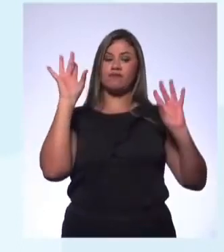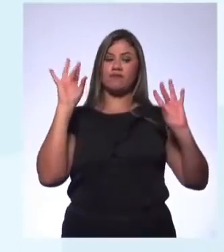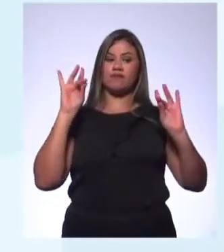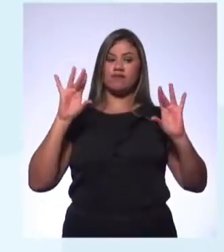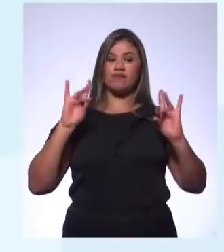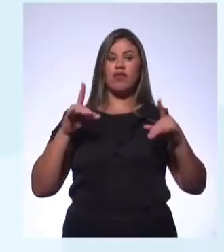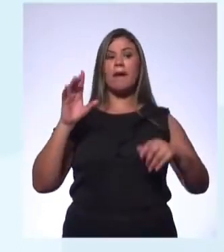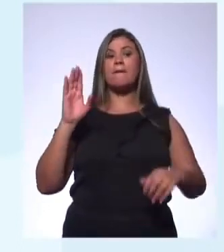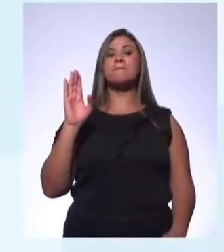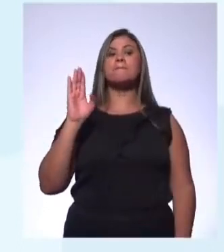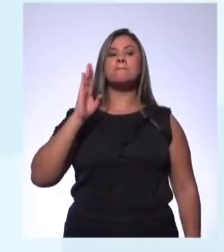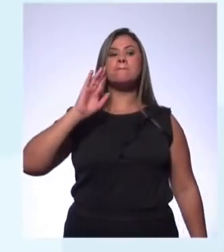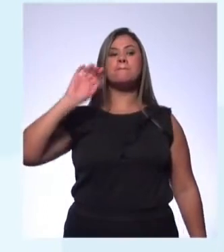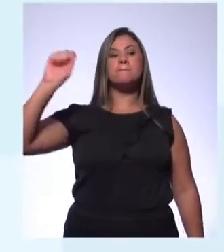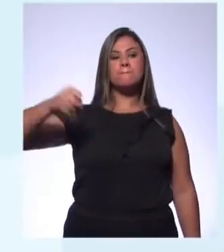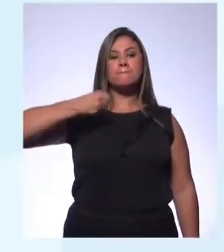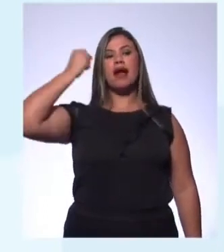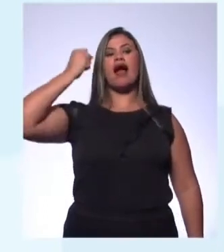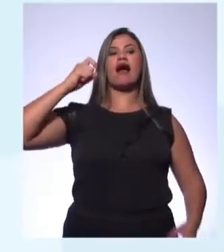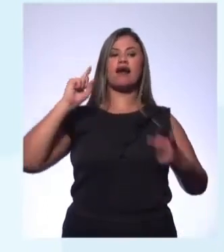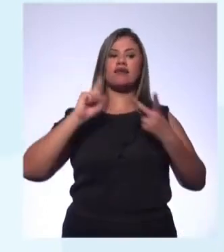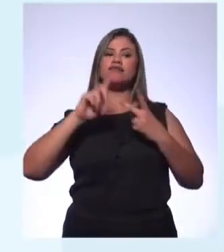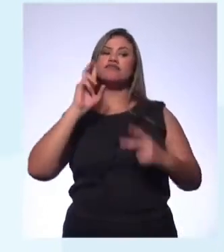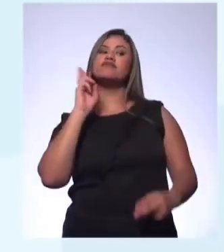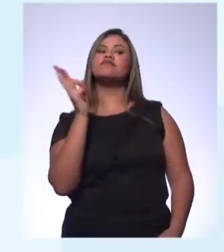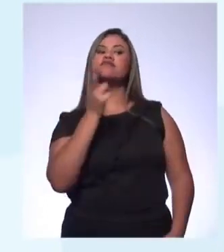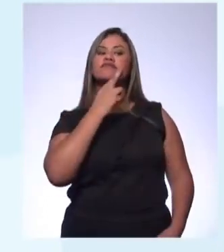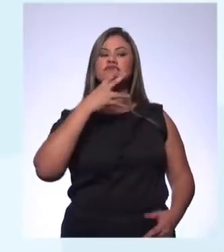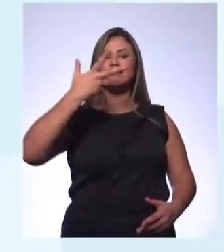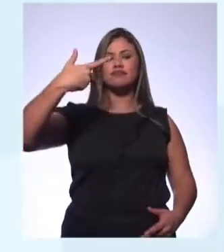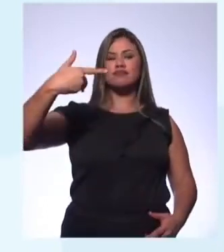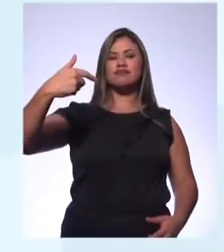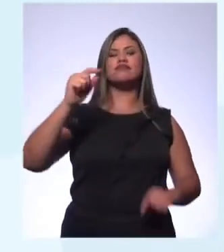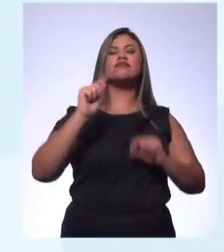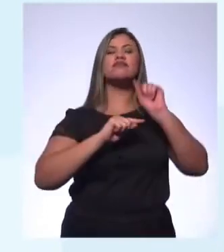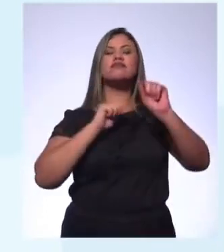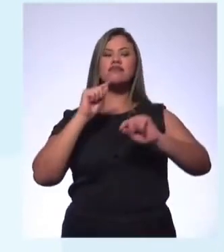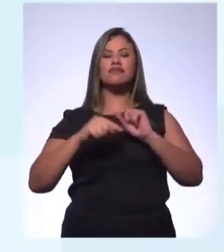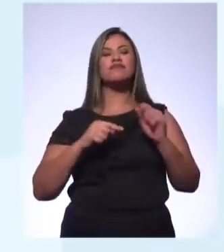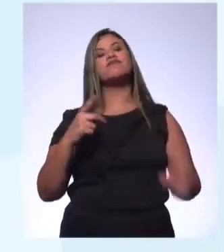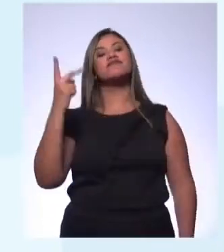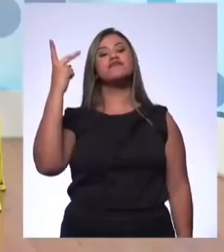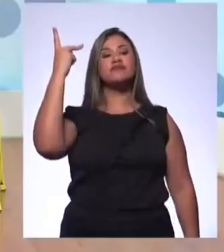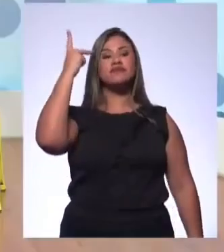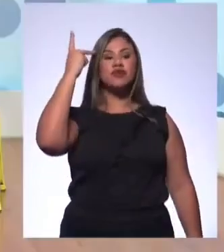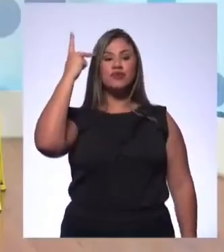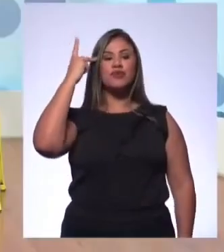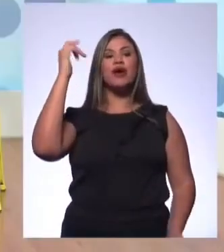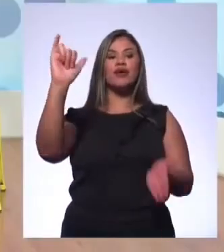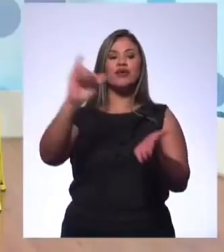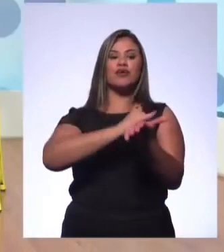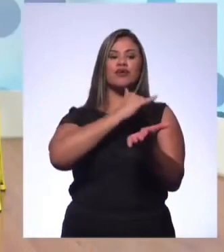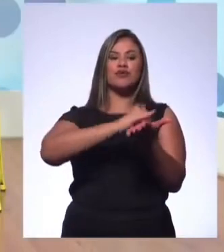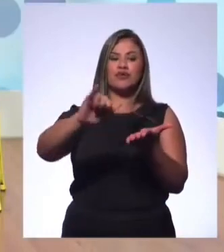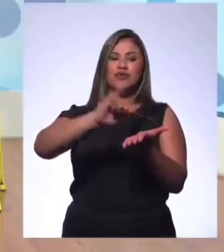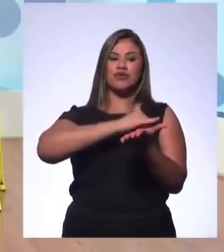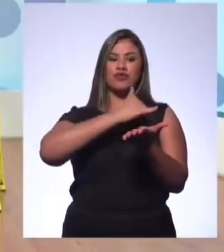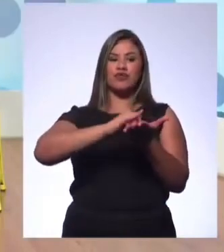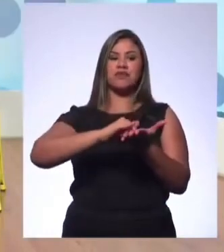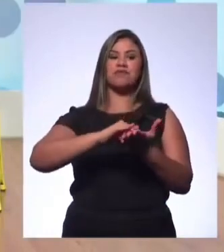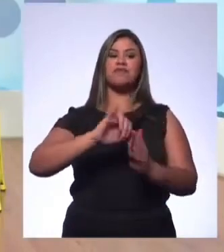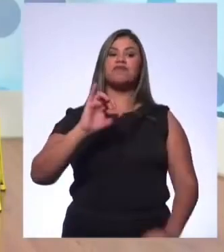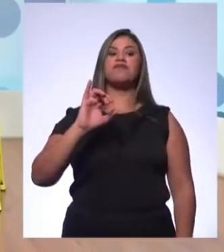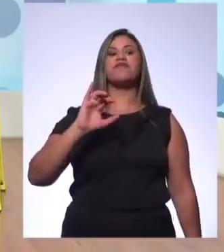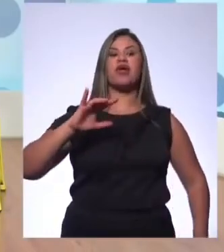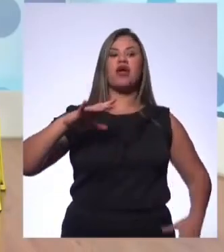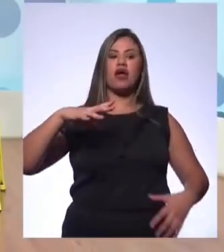bares e restaurantes que cativam seus visitantes. De que cidade é essa, professora? São Paulo e Nova York. São Paulo, Vocês Nova responderam. York. Paris também,